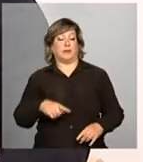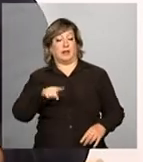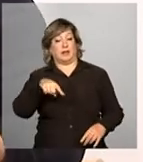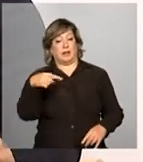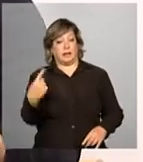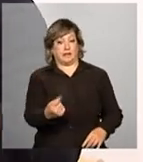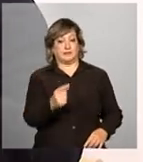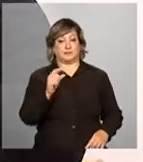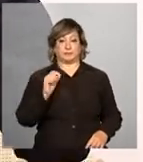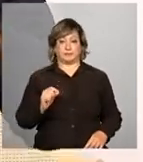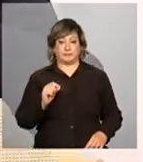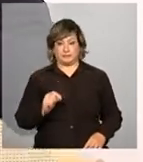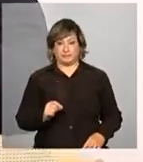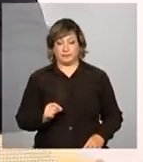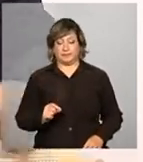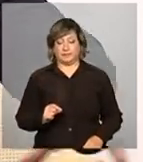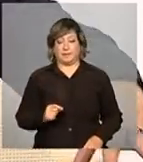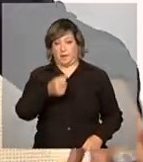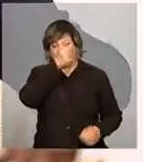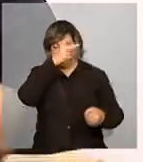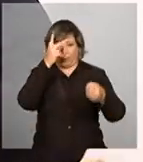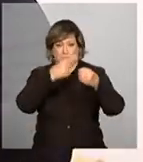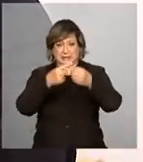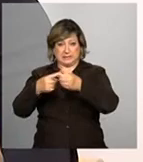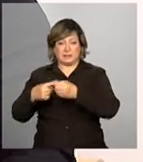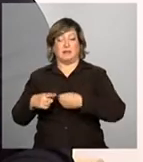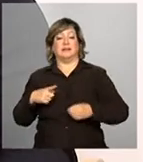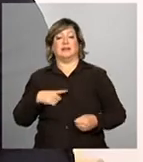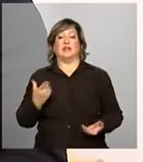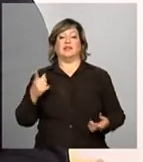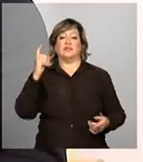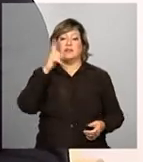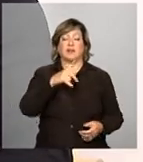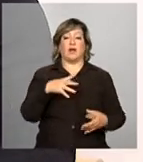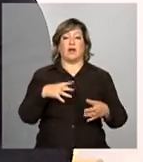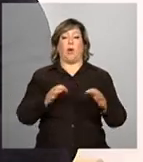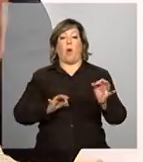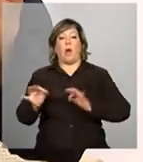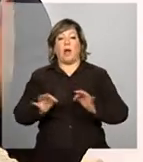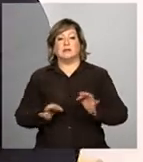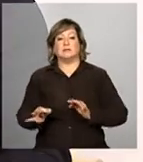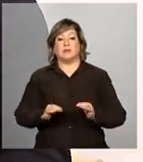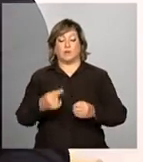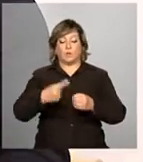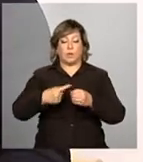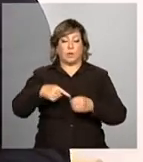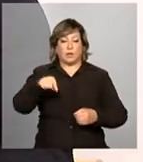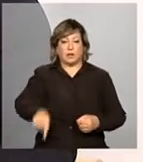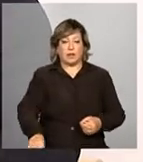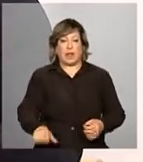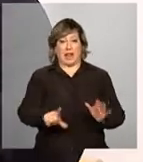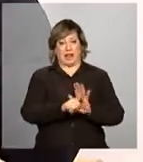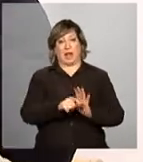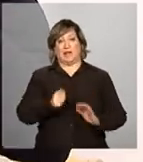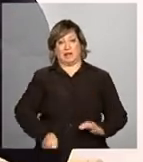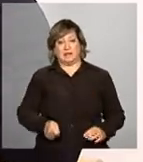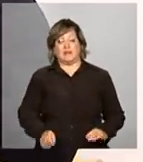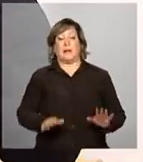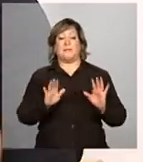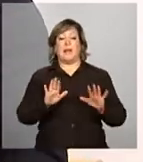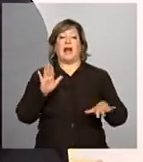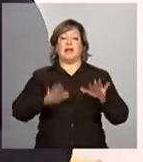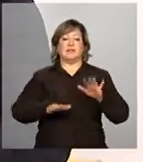problemas na própria organização municipal a Virgem mas muitas vezes o município